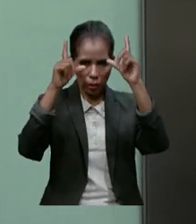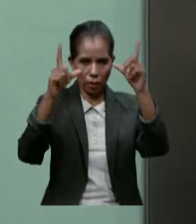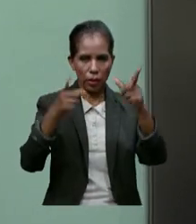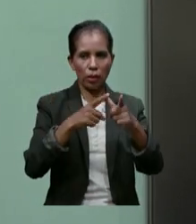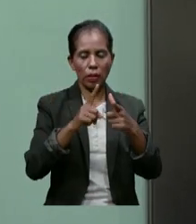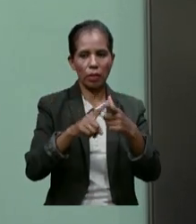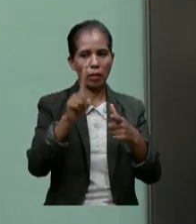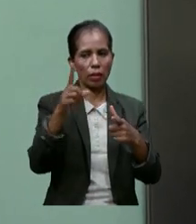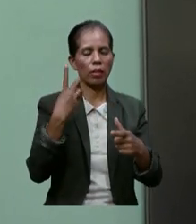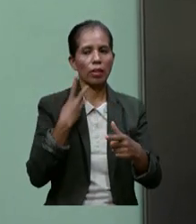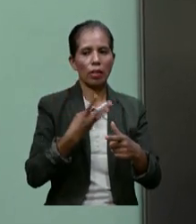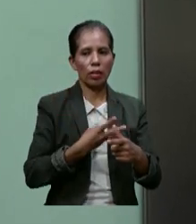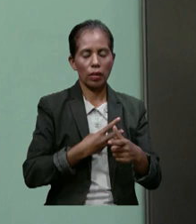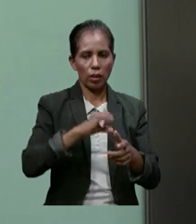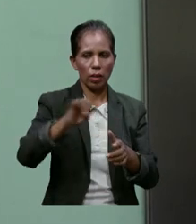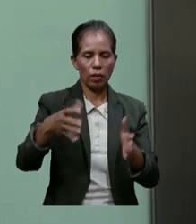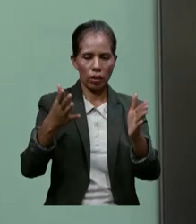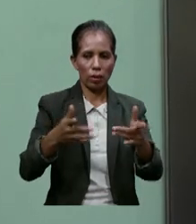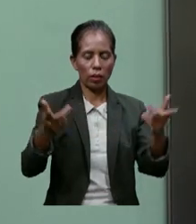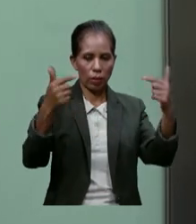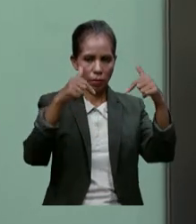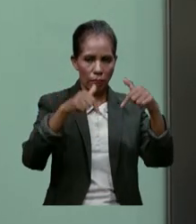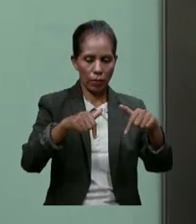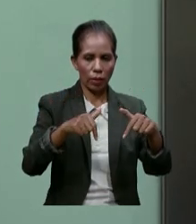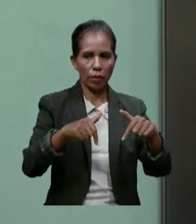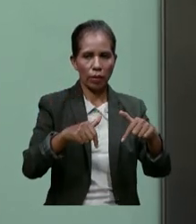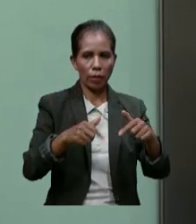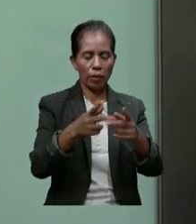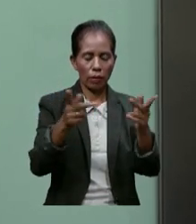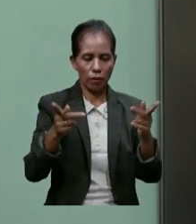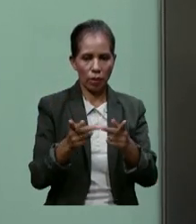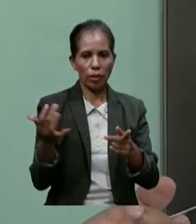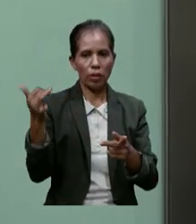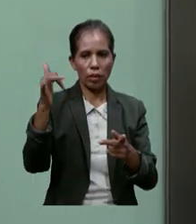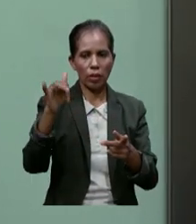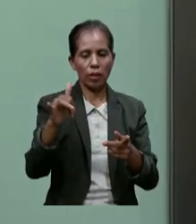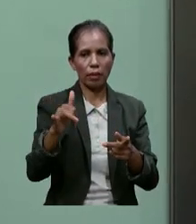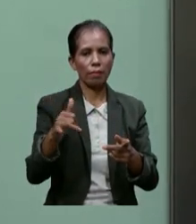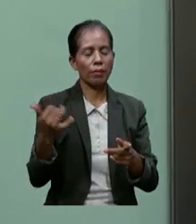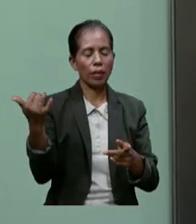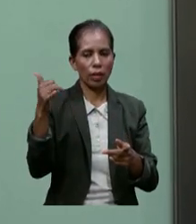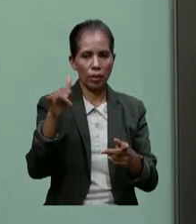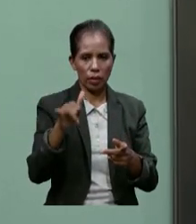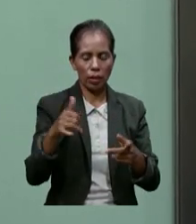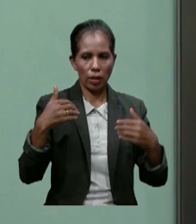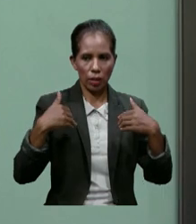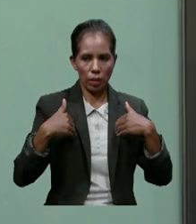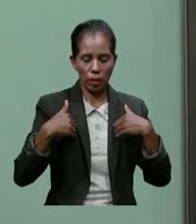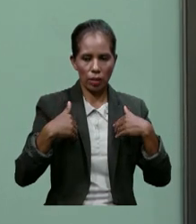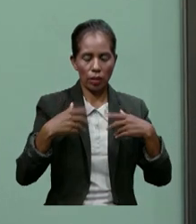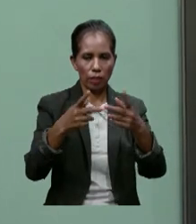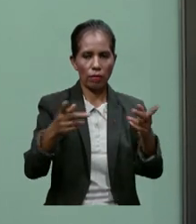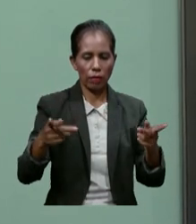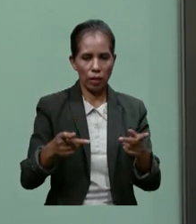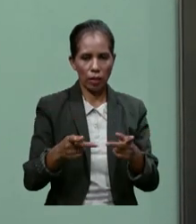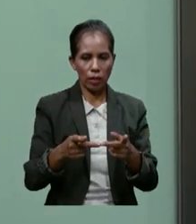ou itenian jornalista sira maka mai ia fatine be sira nessa sira ia sirnia cabang ka